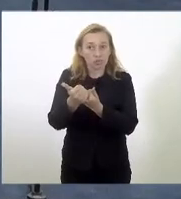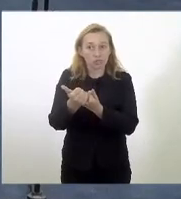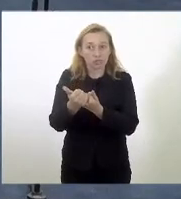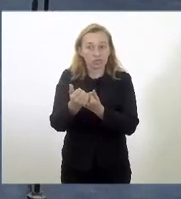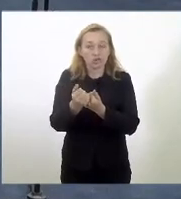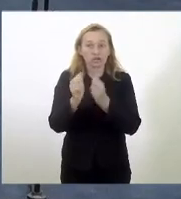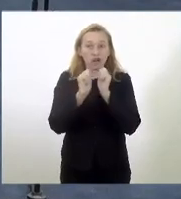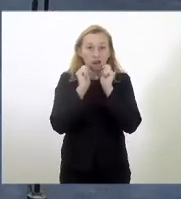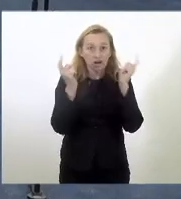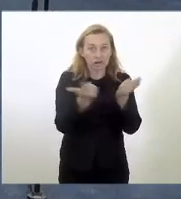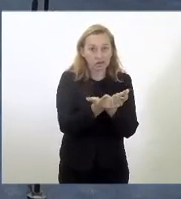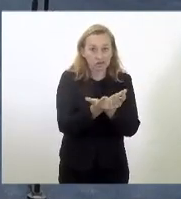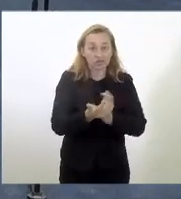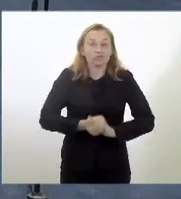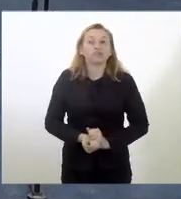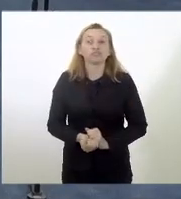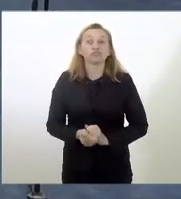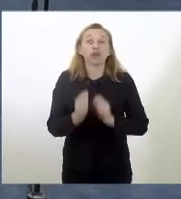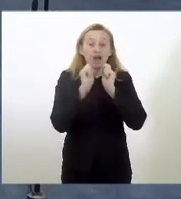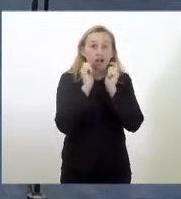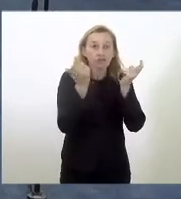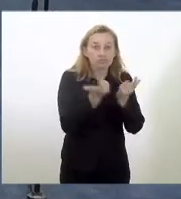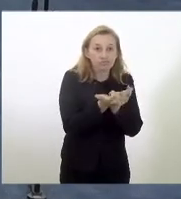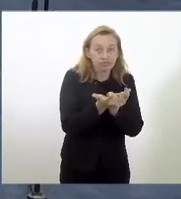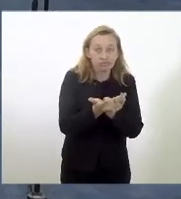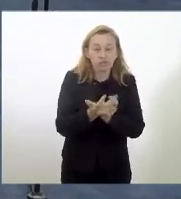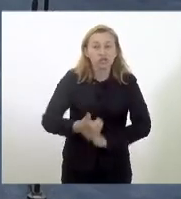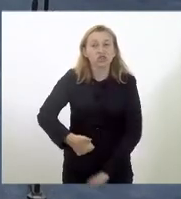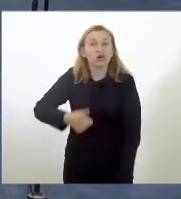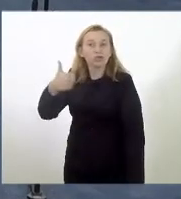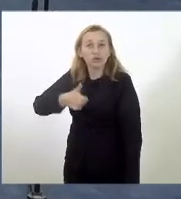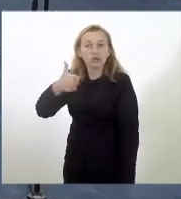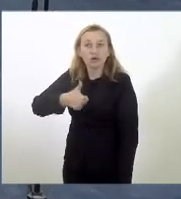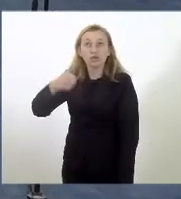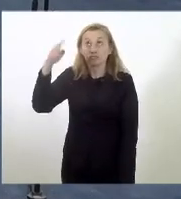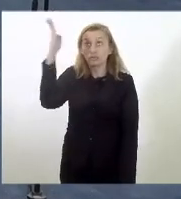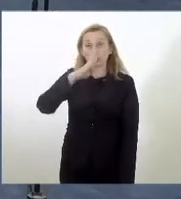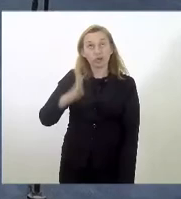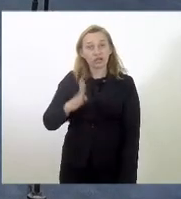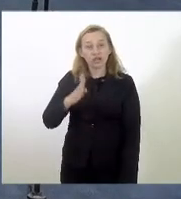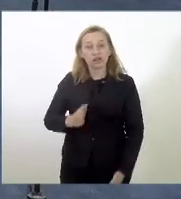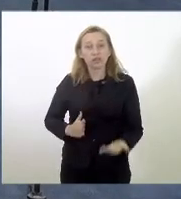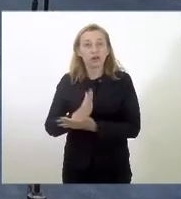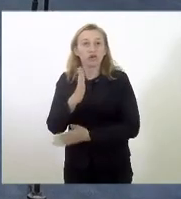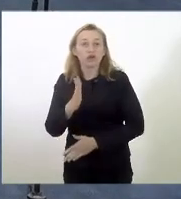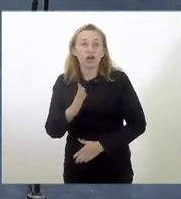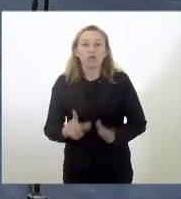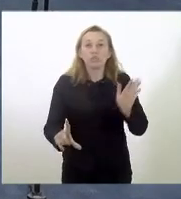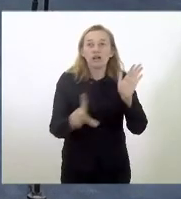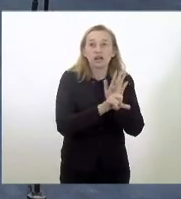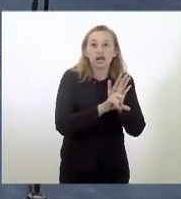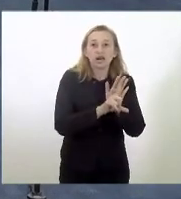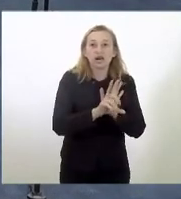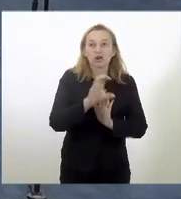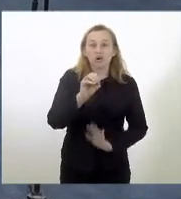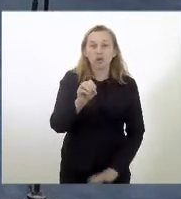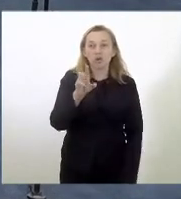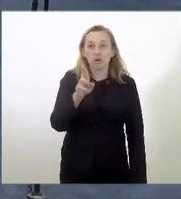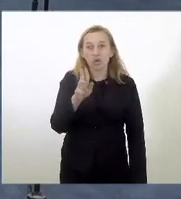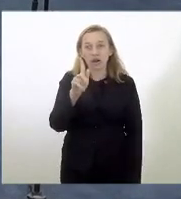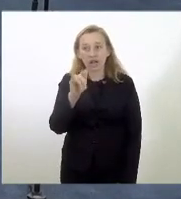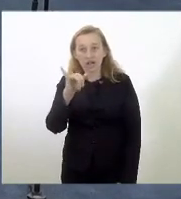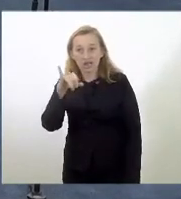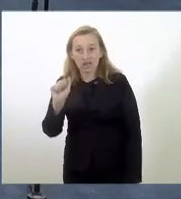Assembleia. Foi a Assembleia Legislativa do Estado do Rio de Janeiro a primeira do Brasil a aprovar uma lei orgânica, lá em